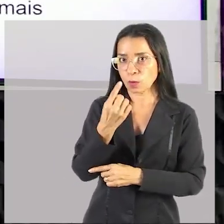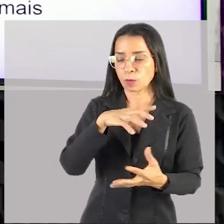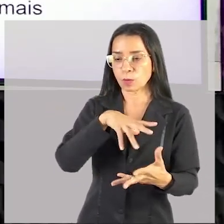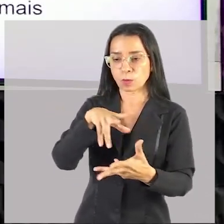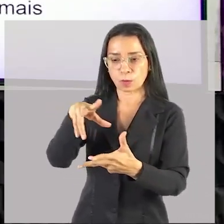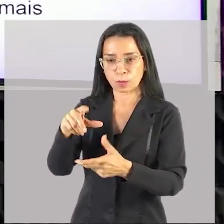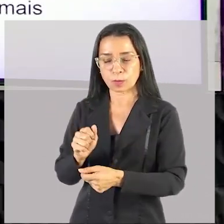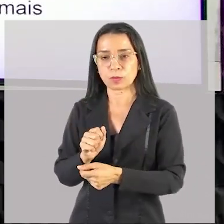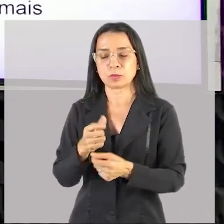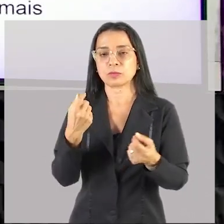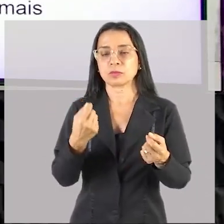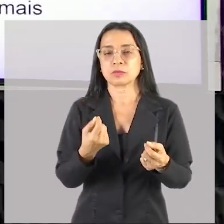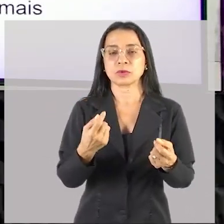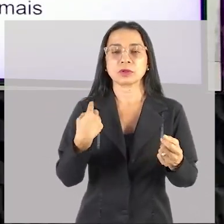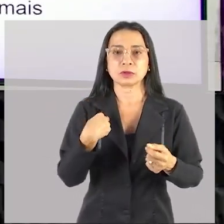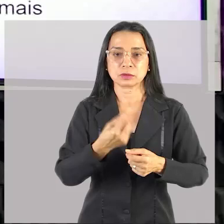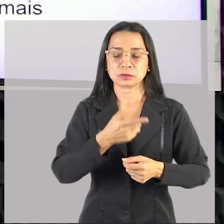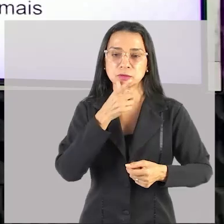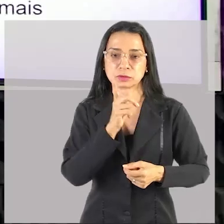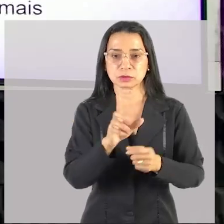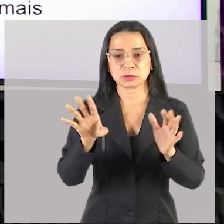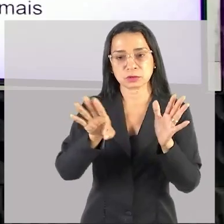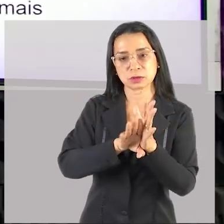conhecimento. Então,